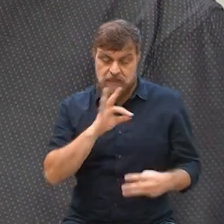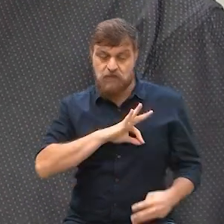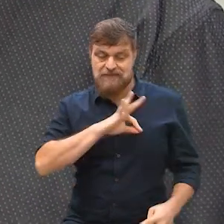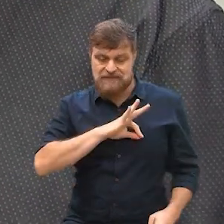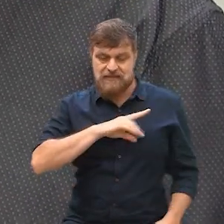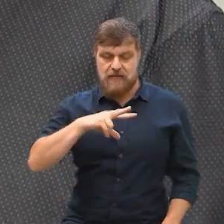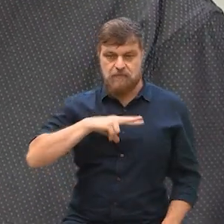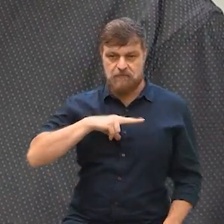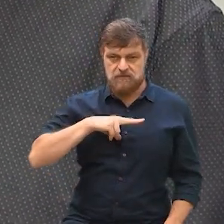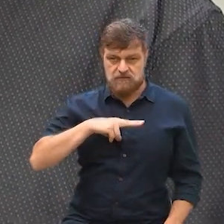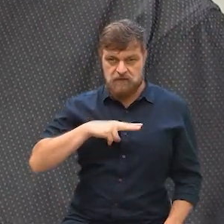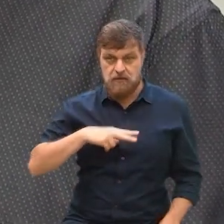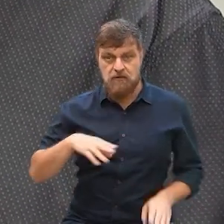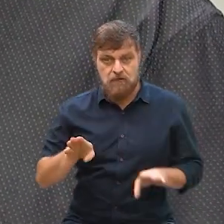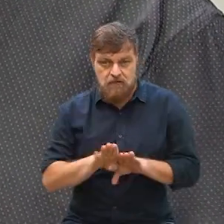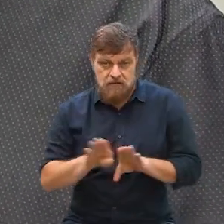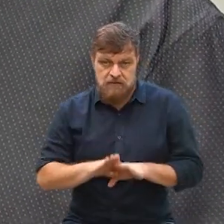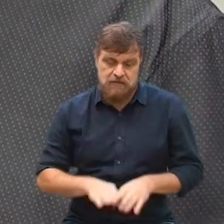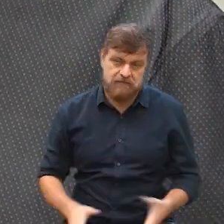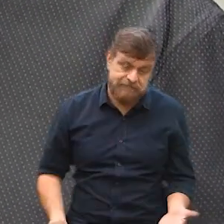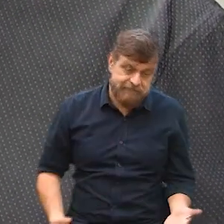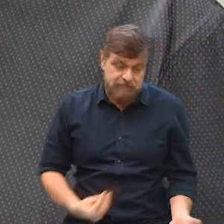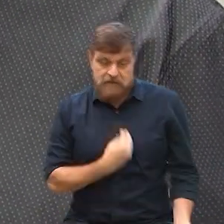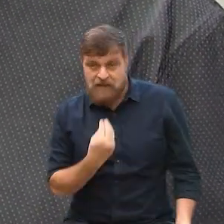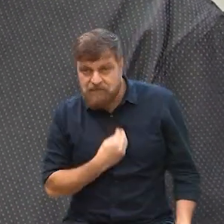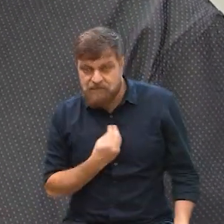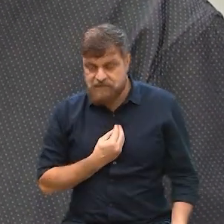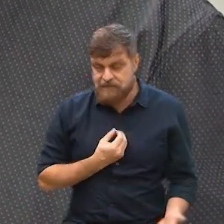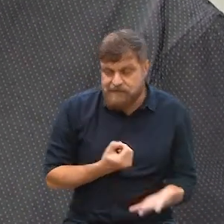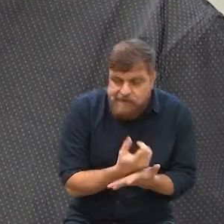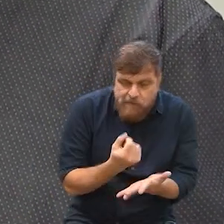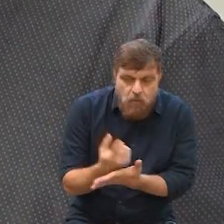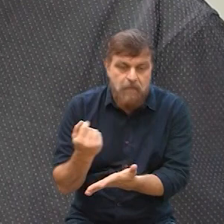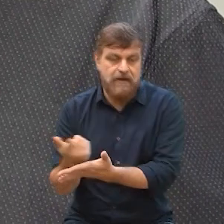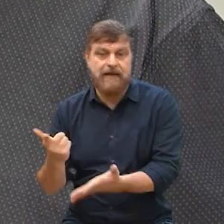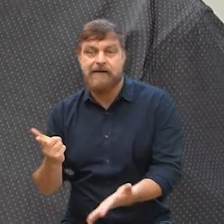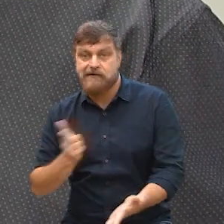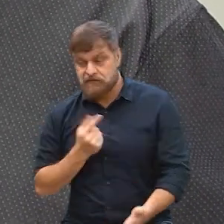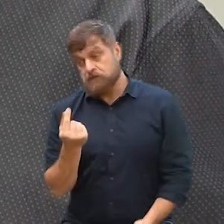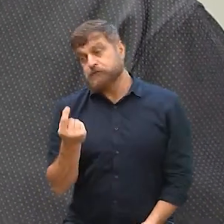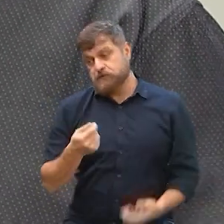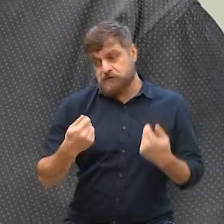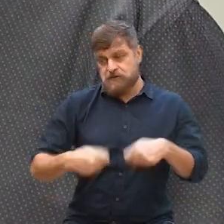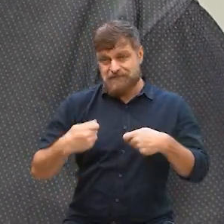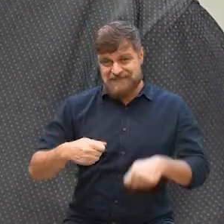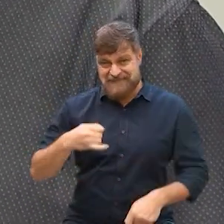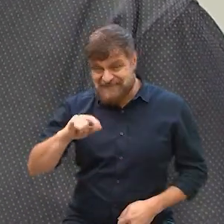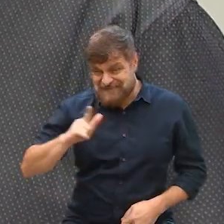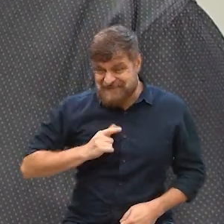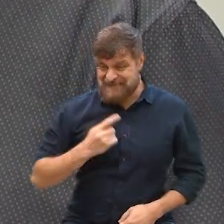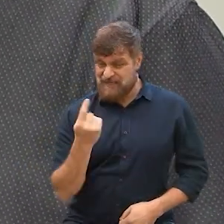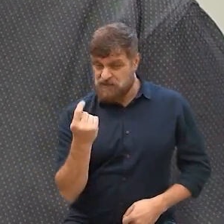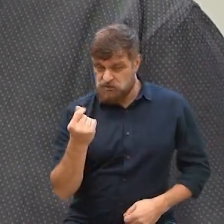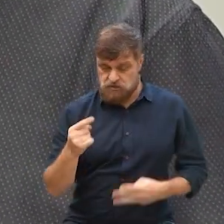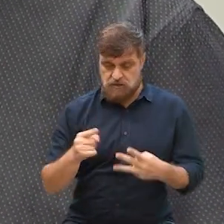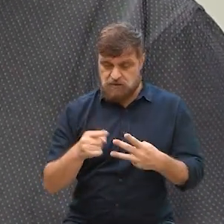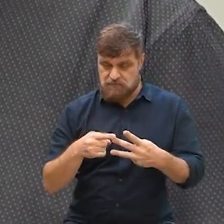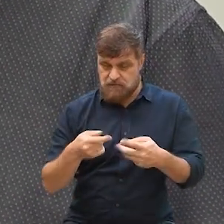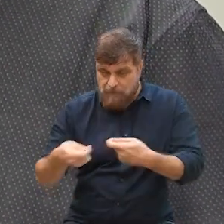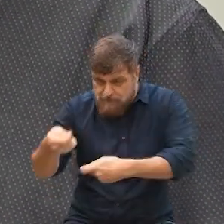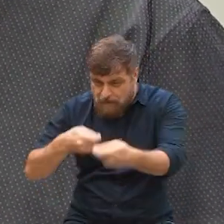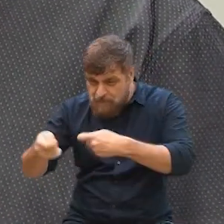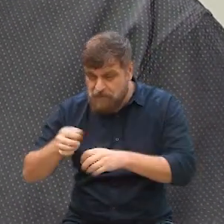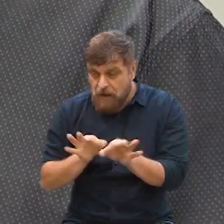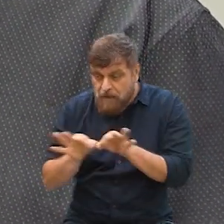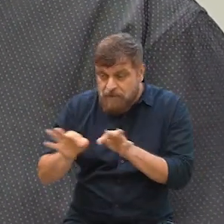desse valor ele tem que destinar para suas contas, para suas obrigações. Se ele tem capital de giro, se ele se preparou para